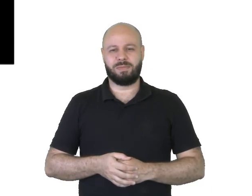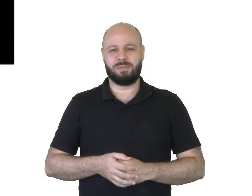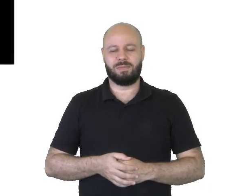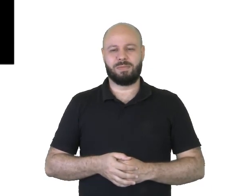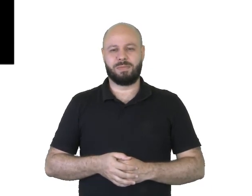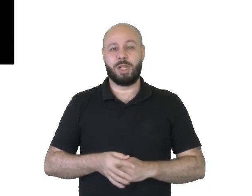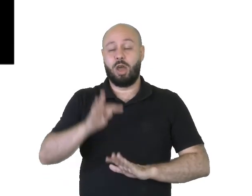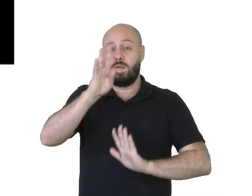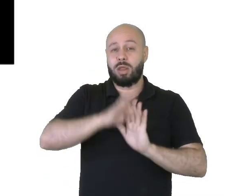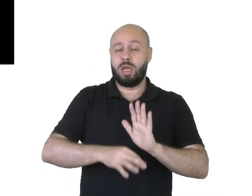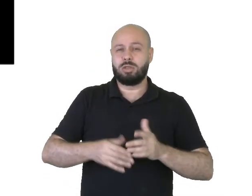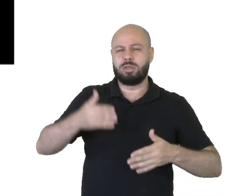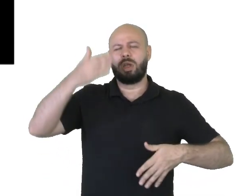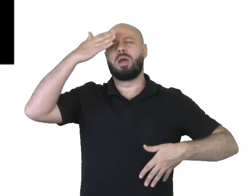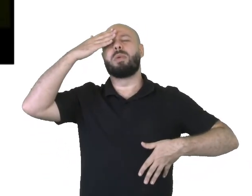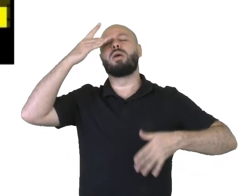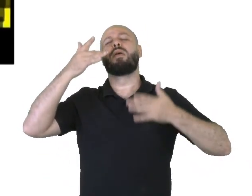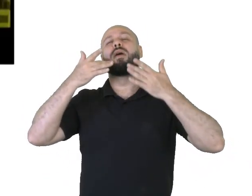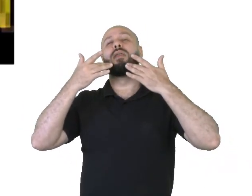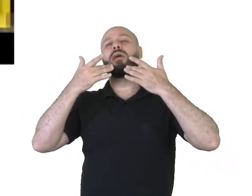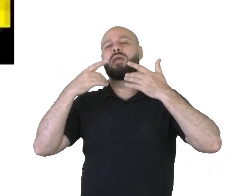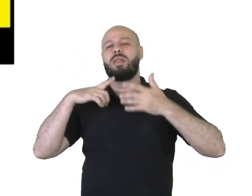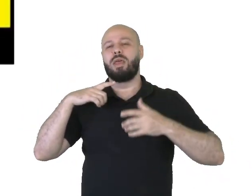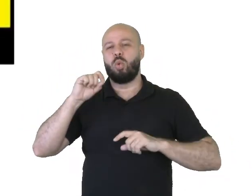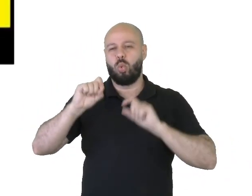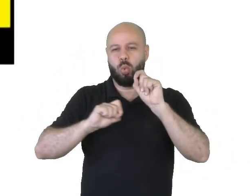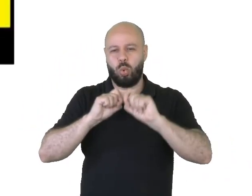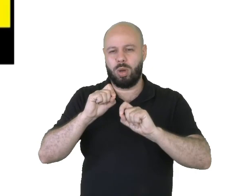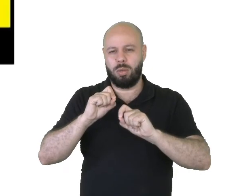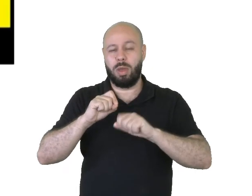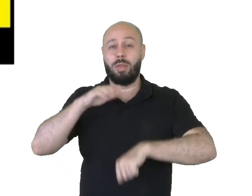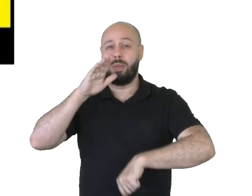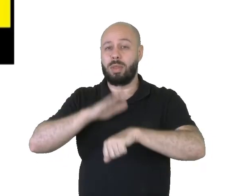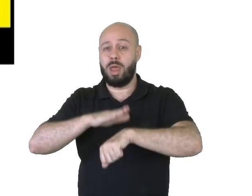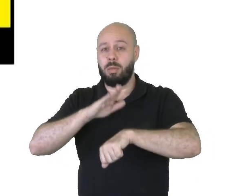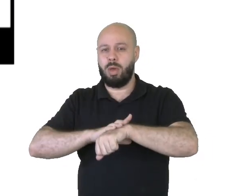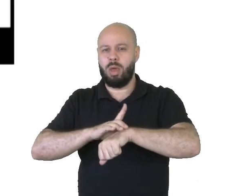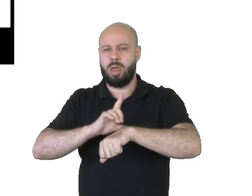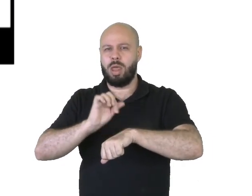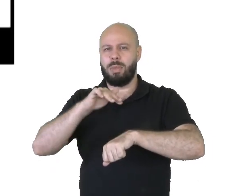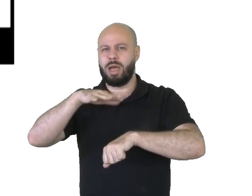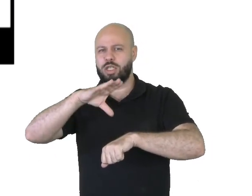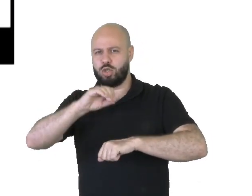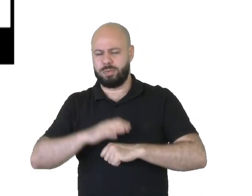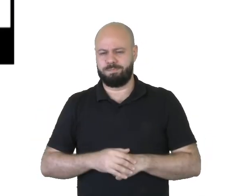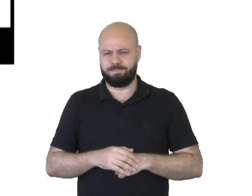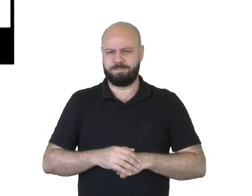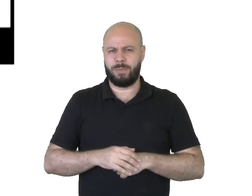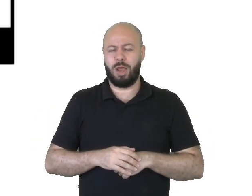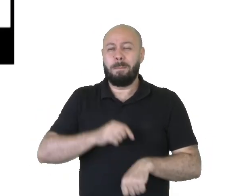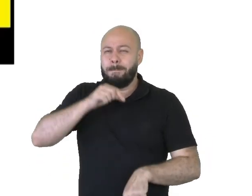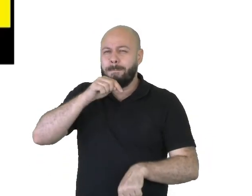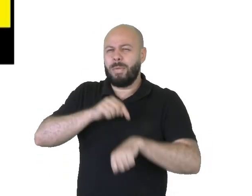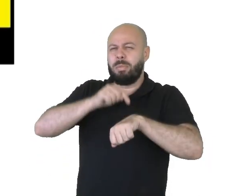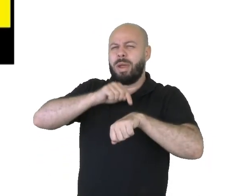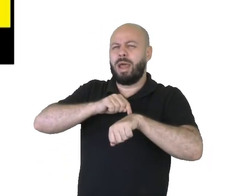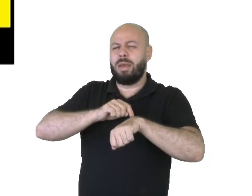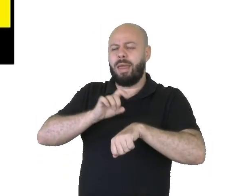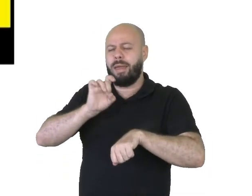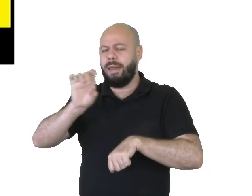No texto dramático ou teatral, também temos o tempo dramático. O tempo dramático é o momento em que vivem os